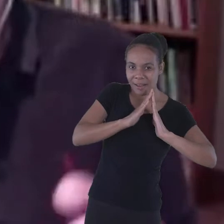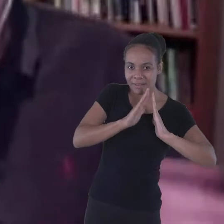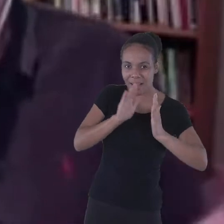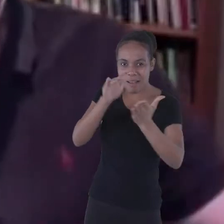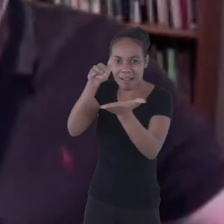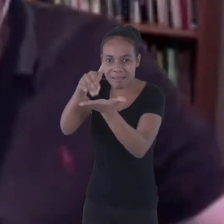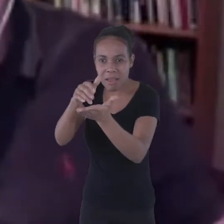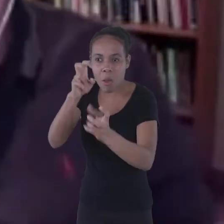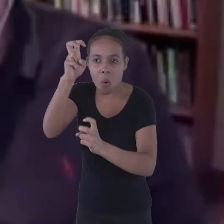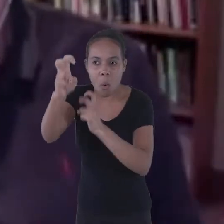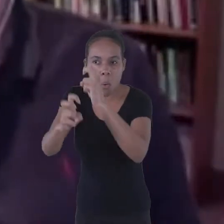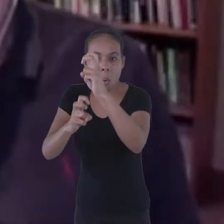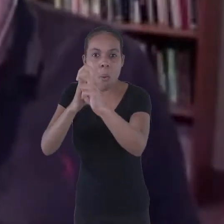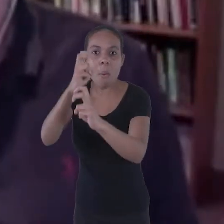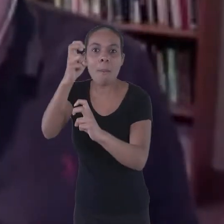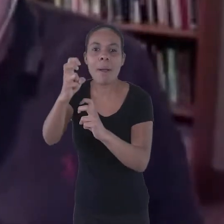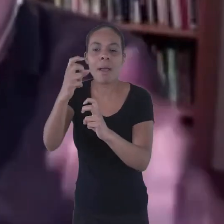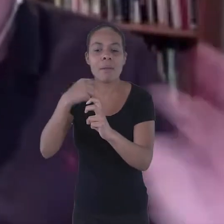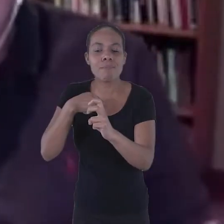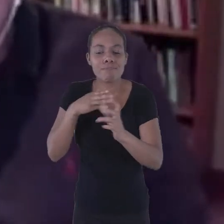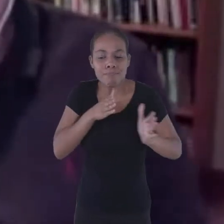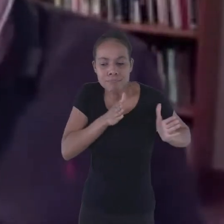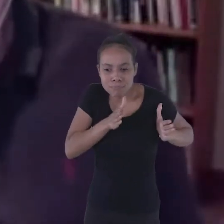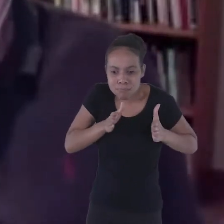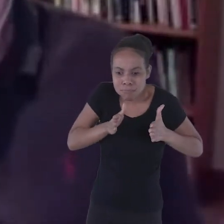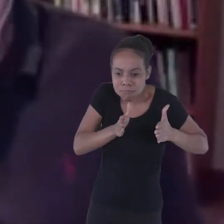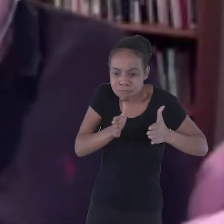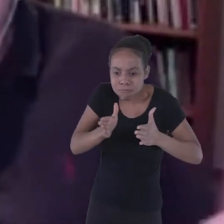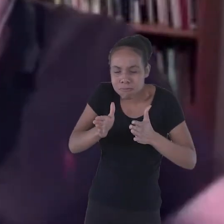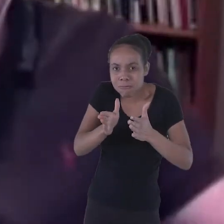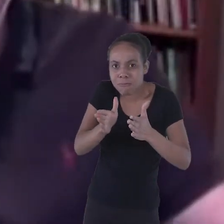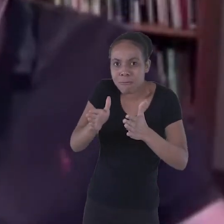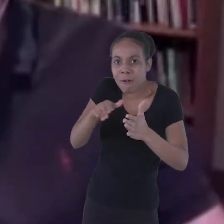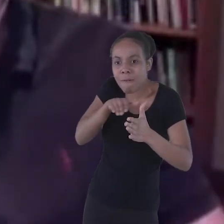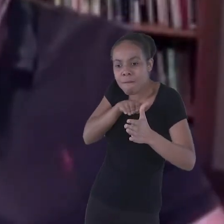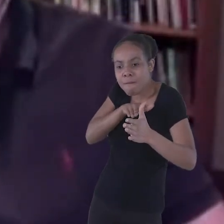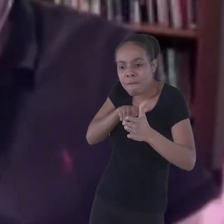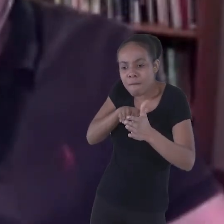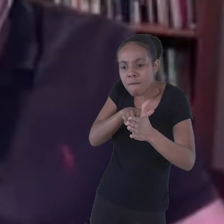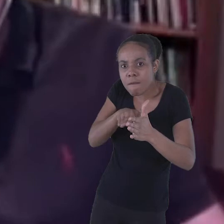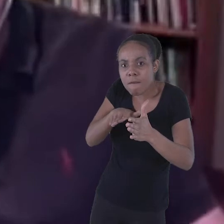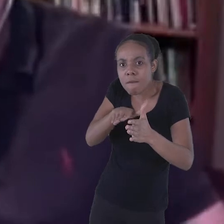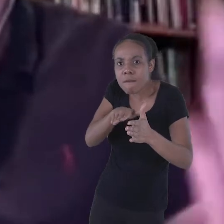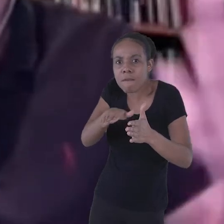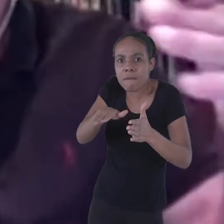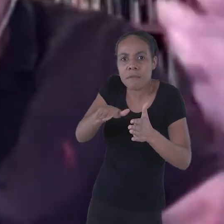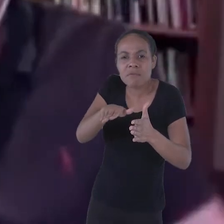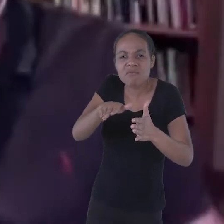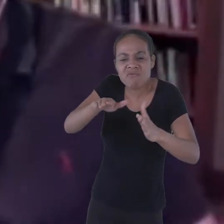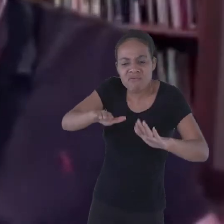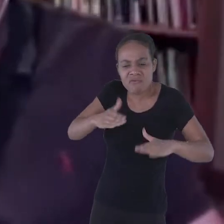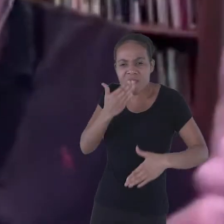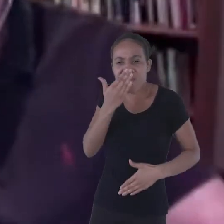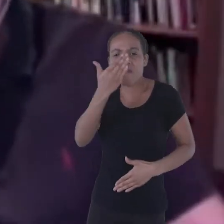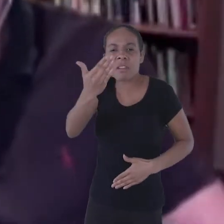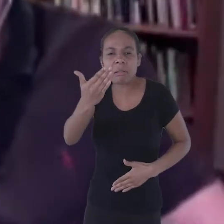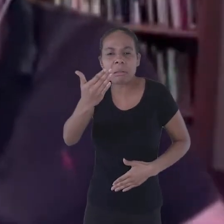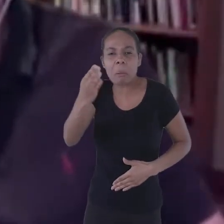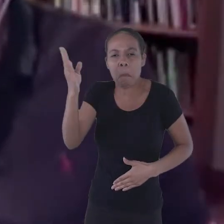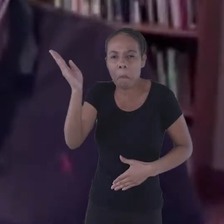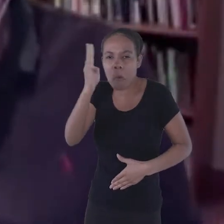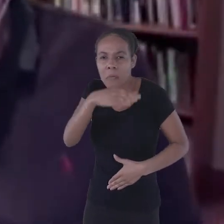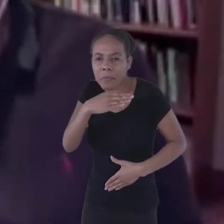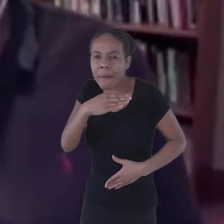avenida larga e perigosa. Para ir ao parque, eu precisava atravessá-la, enfrentando todas as maldades e perigos do